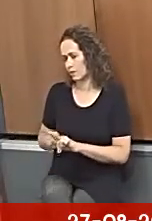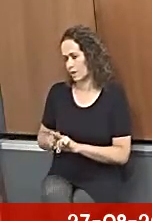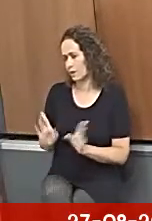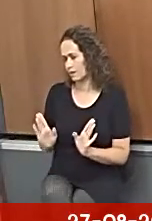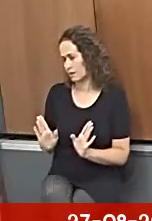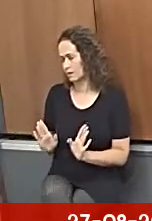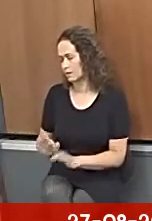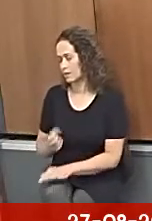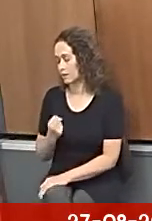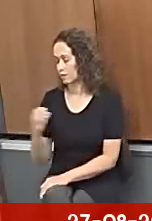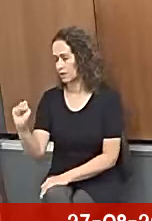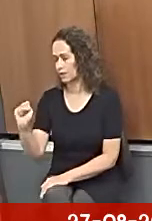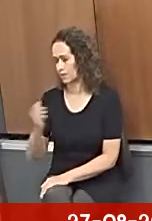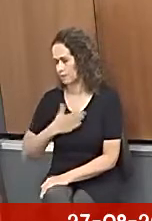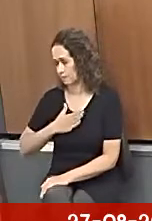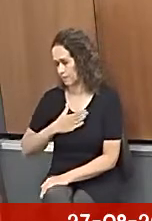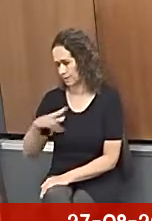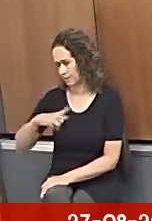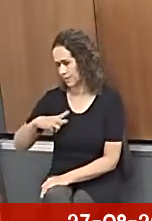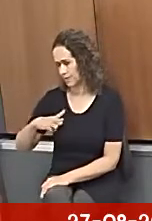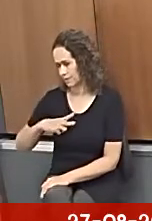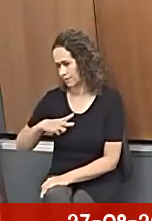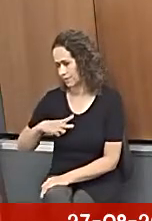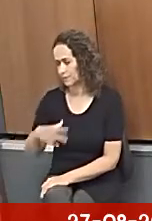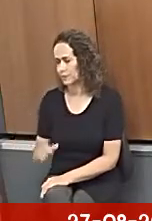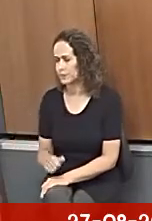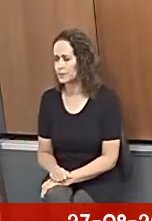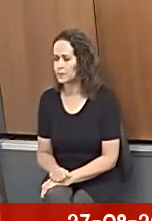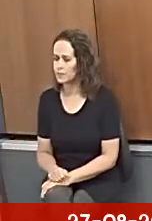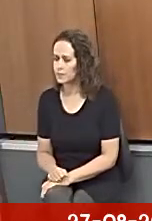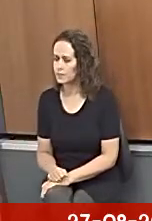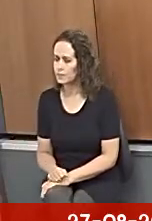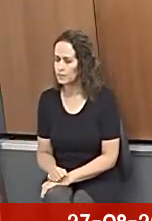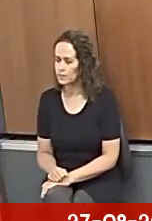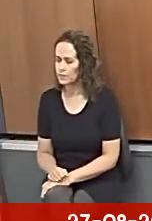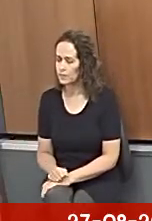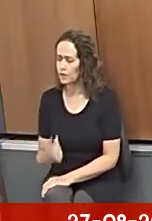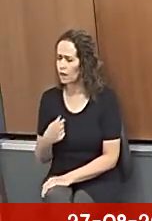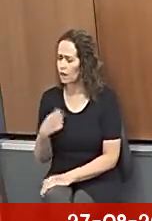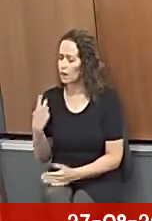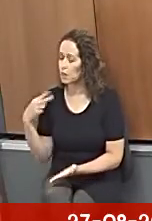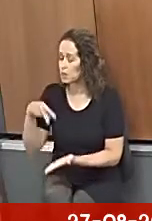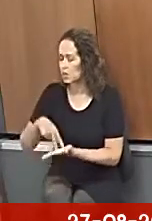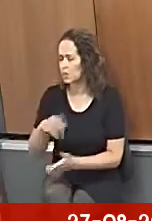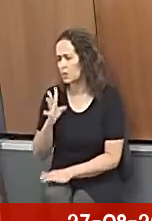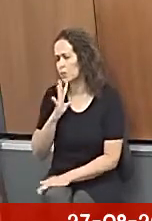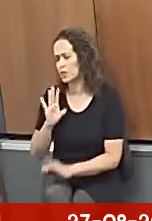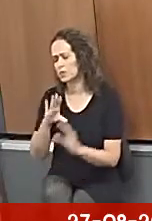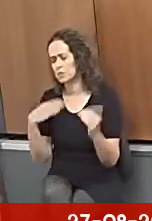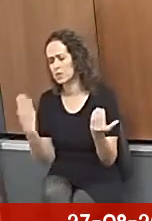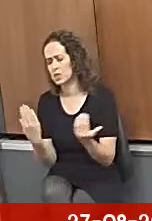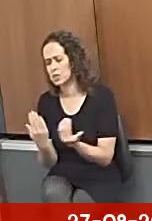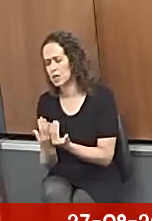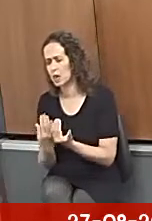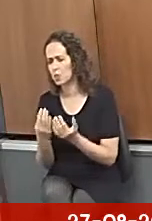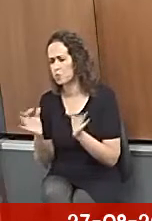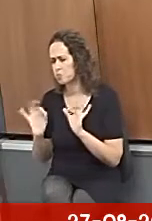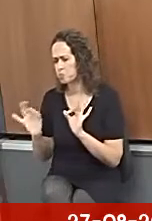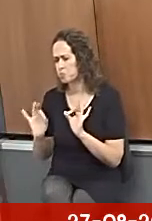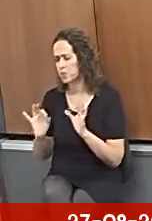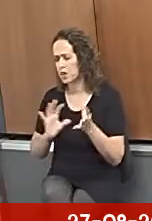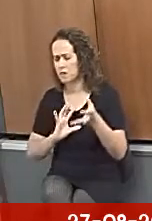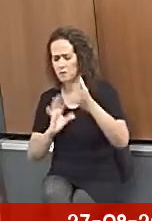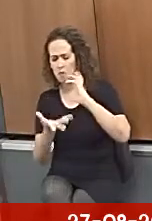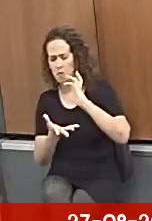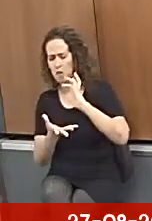a questão também ela é pessoal é não tô aqui não conheço o mineirão é depois da reforma